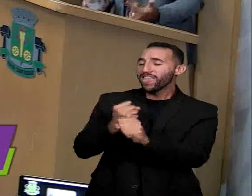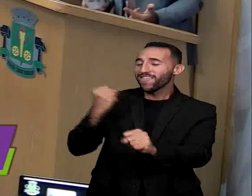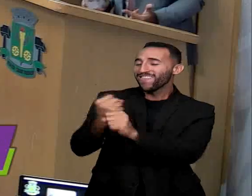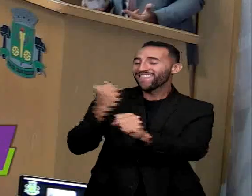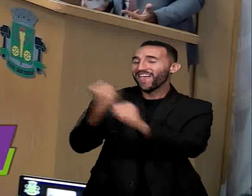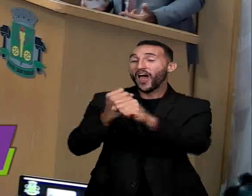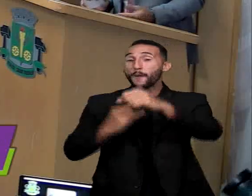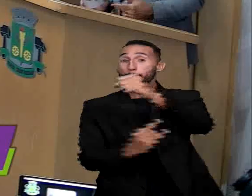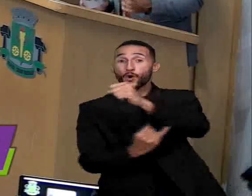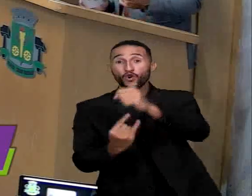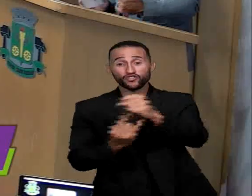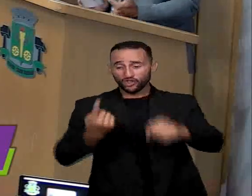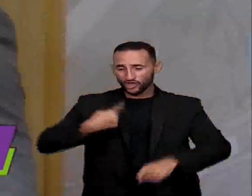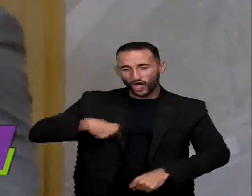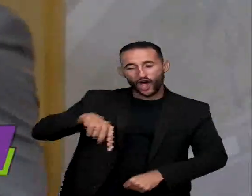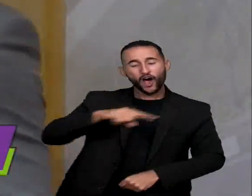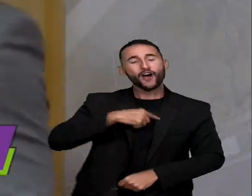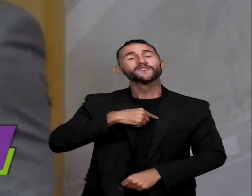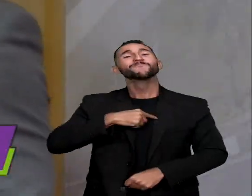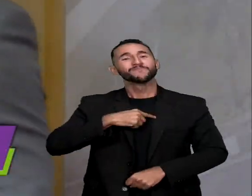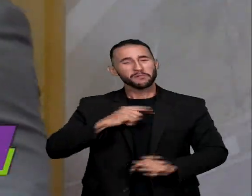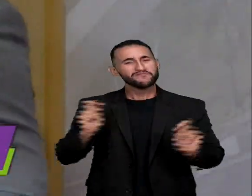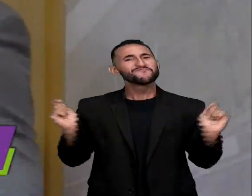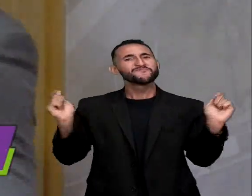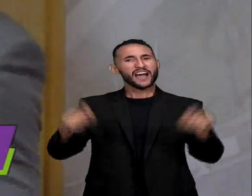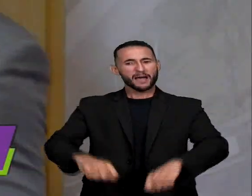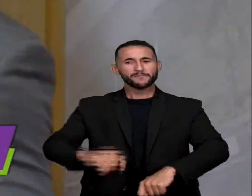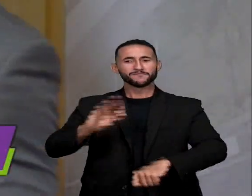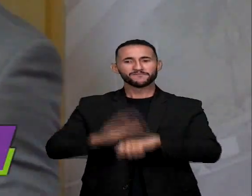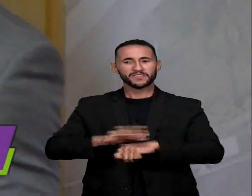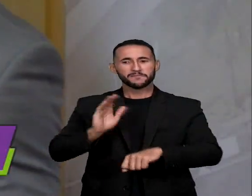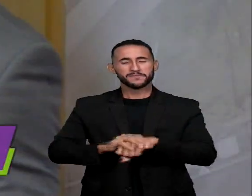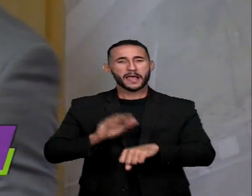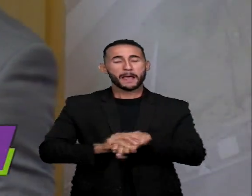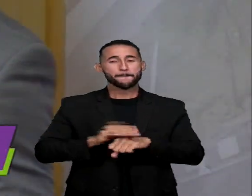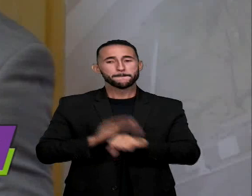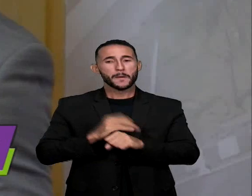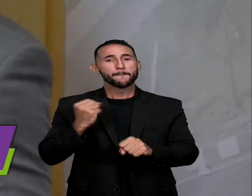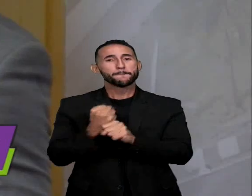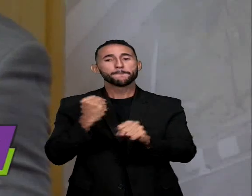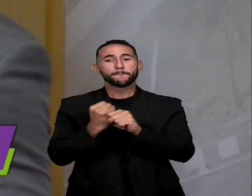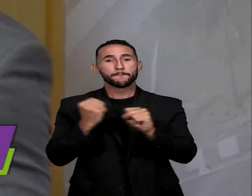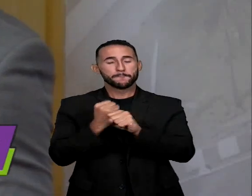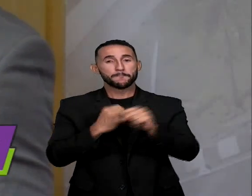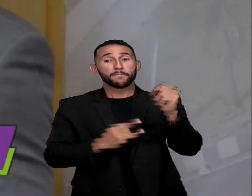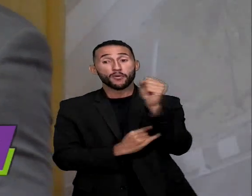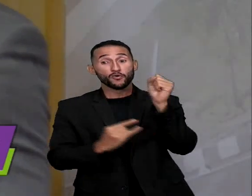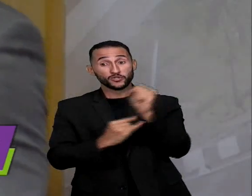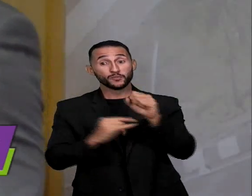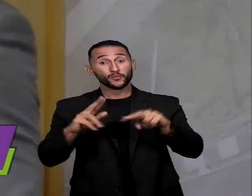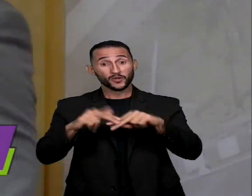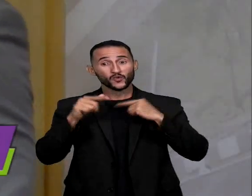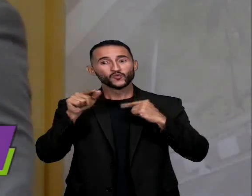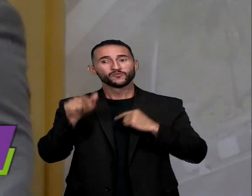Pontes que possam unir a nossa cidade e melhorar a vida das pessoas né então